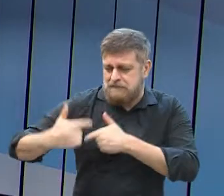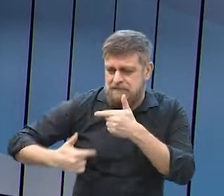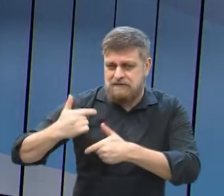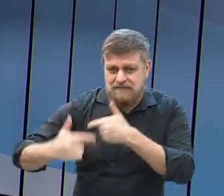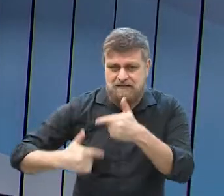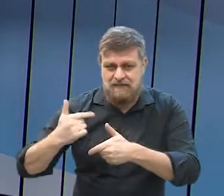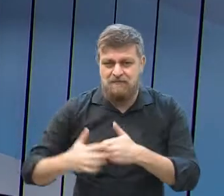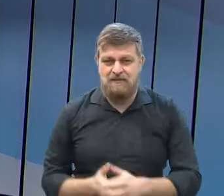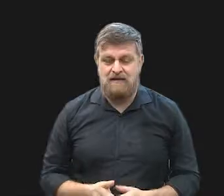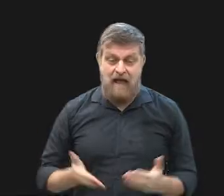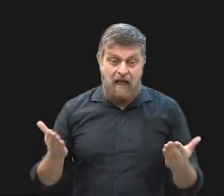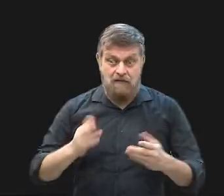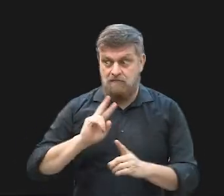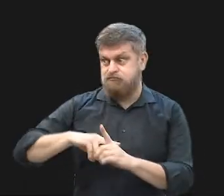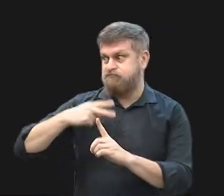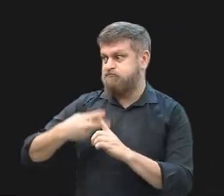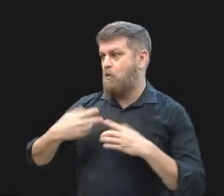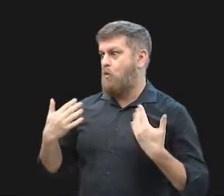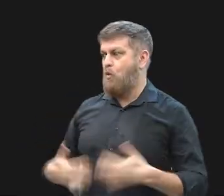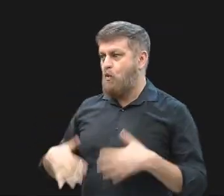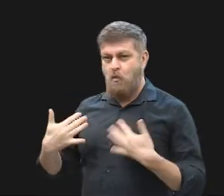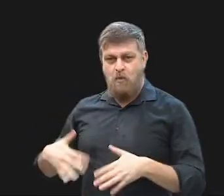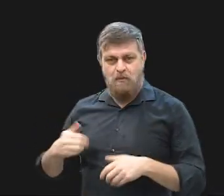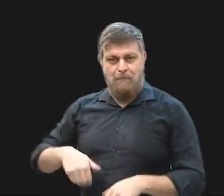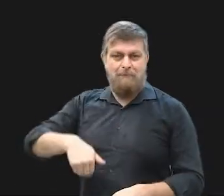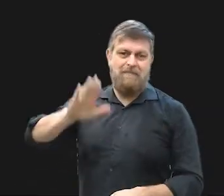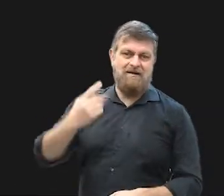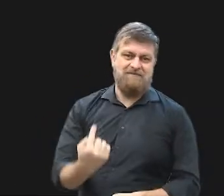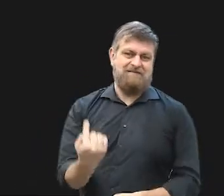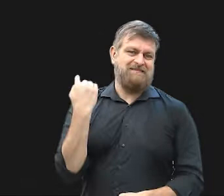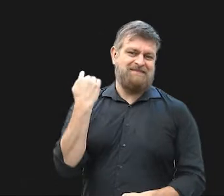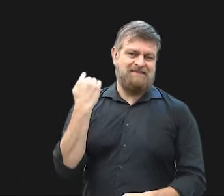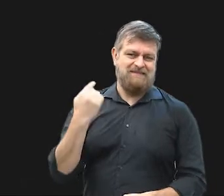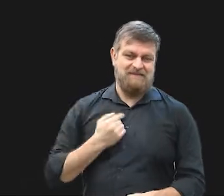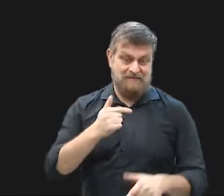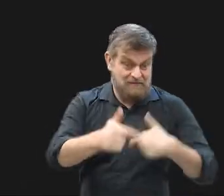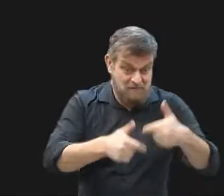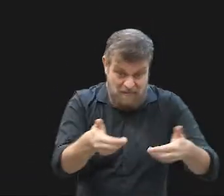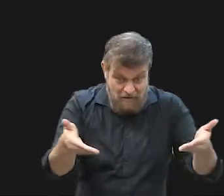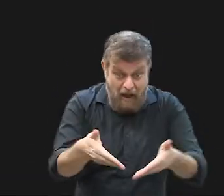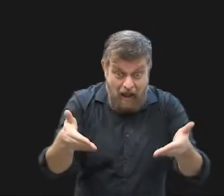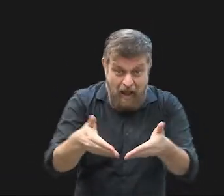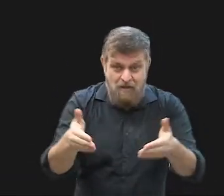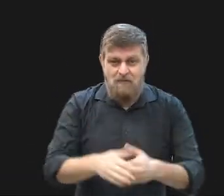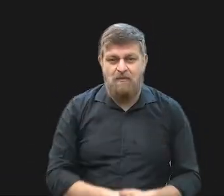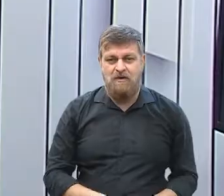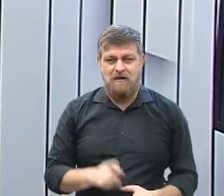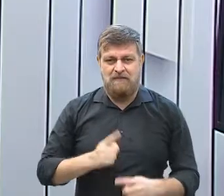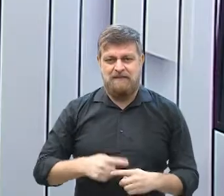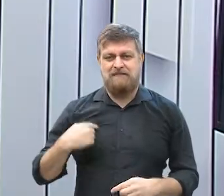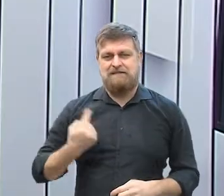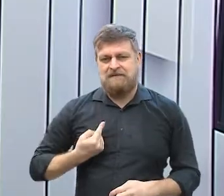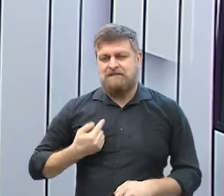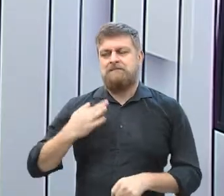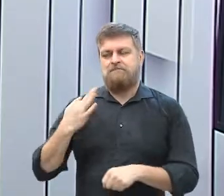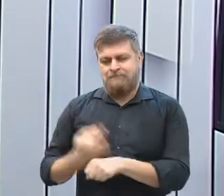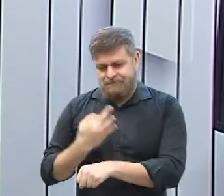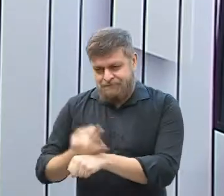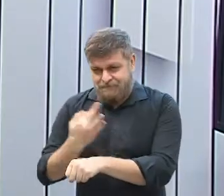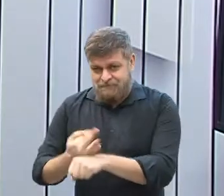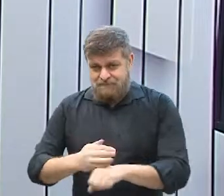já trabalho muito, mas trabalhei mais na pandemia do que nos nossos dias normais, que já é puxado, né, Gabriel?